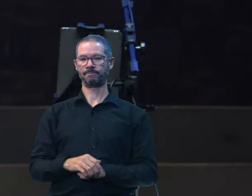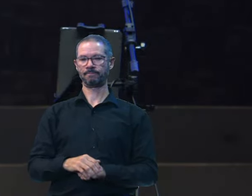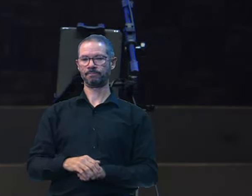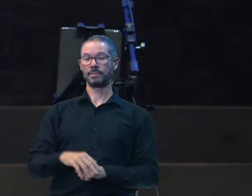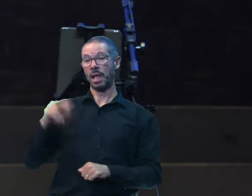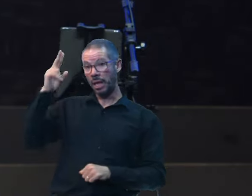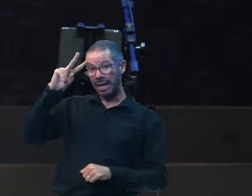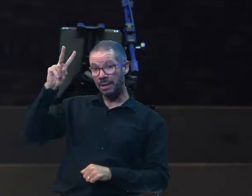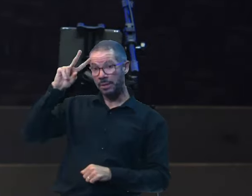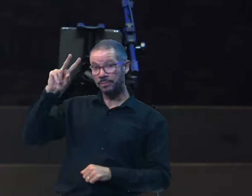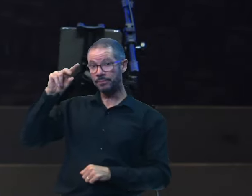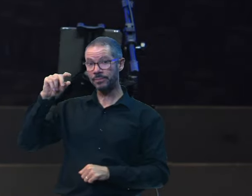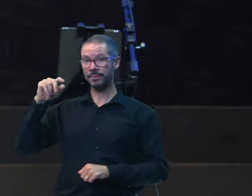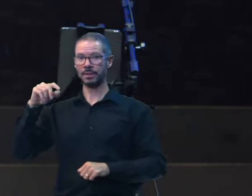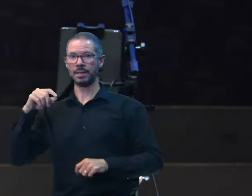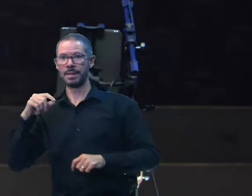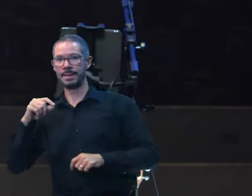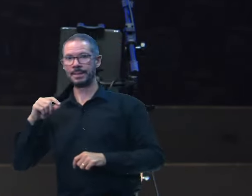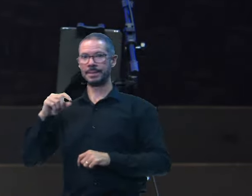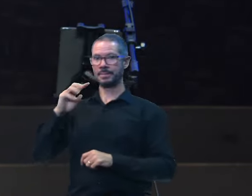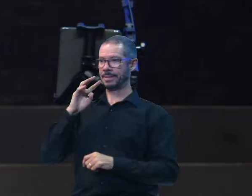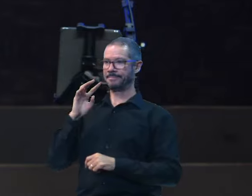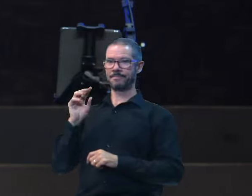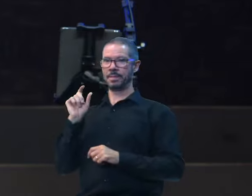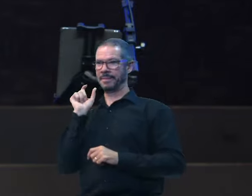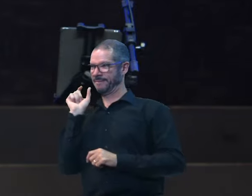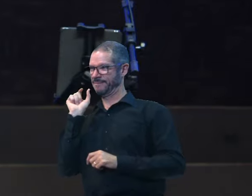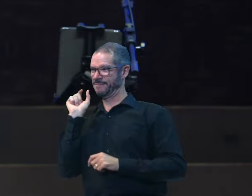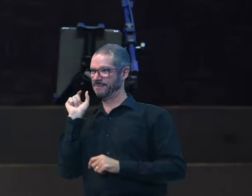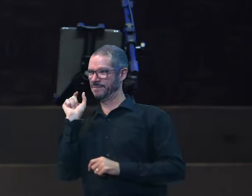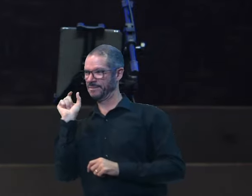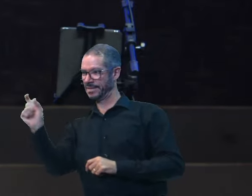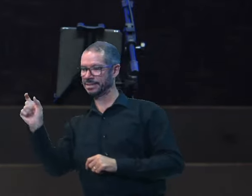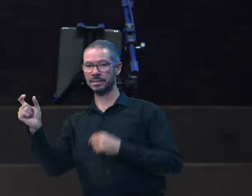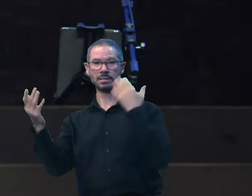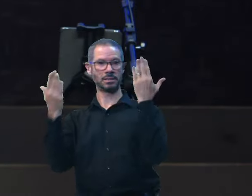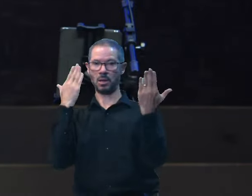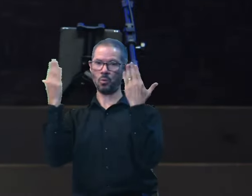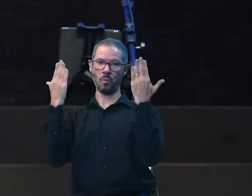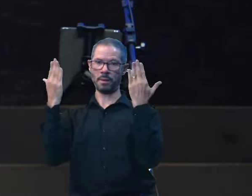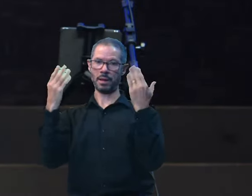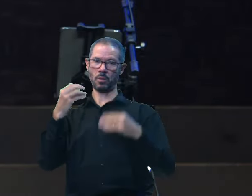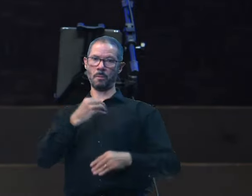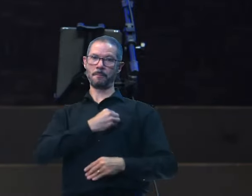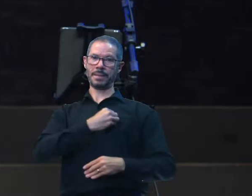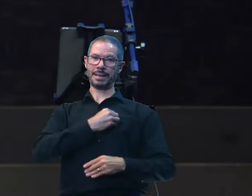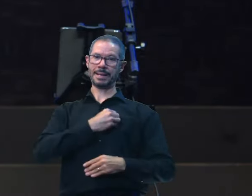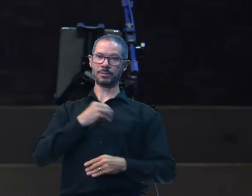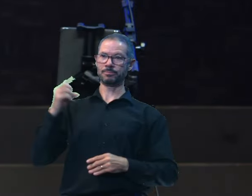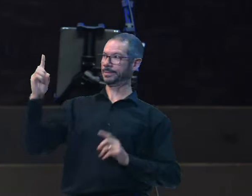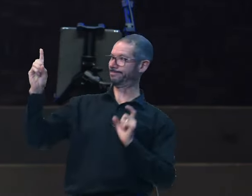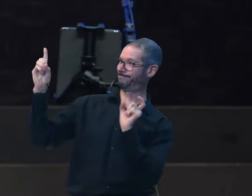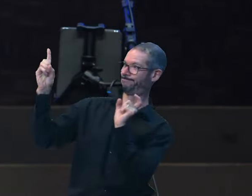Lembre, nenhuma ofensa feita a você se compara à ofensa que o nosso pecado fez a Deus.